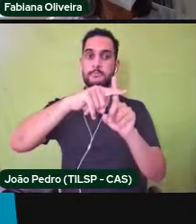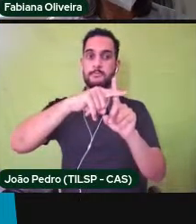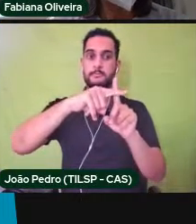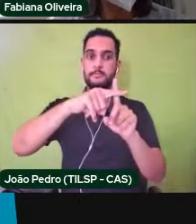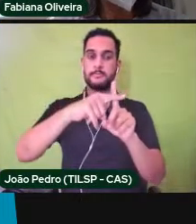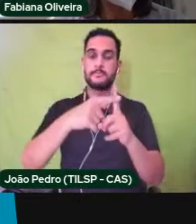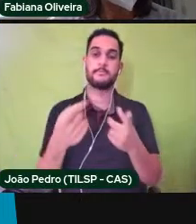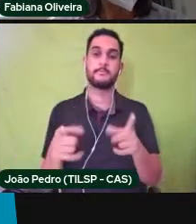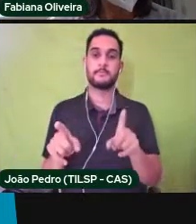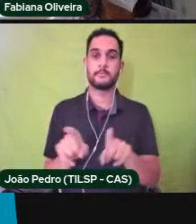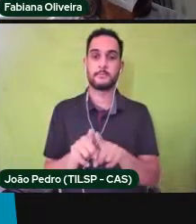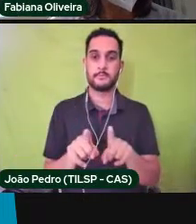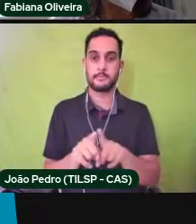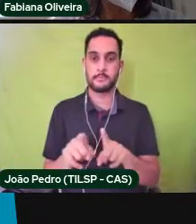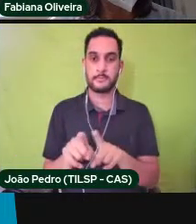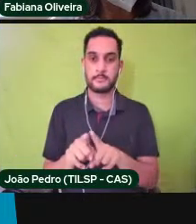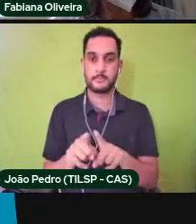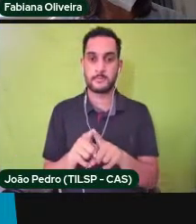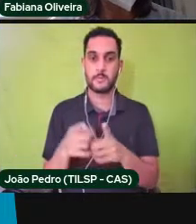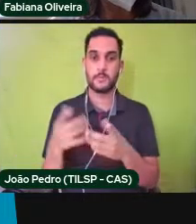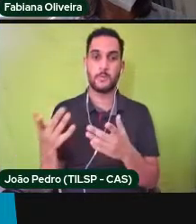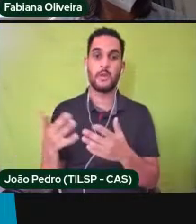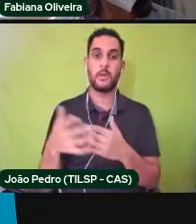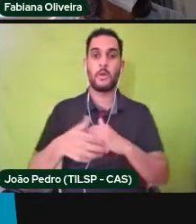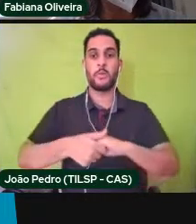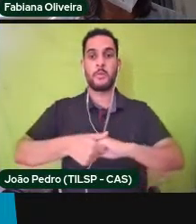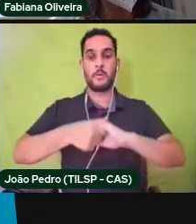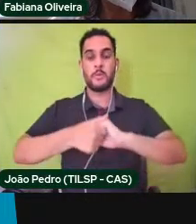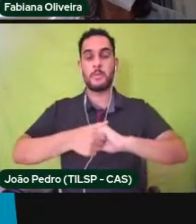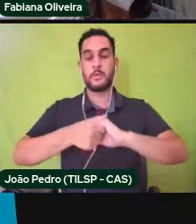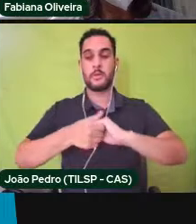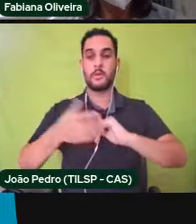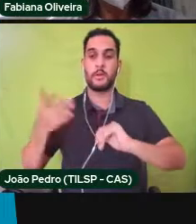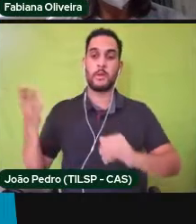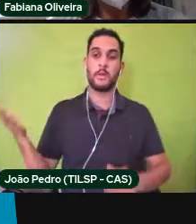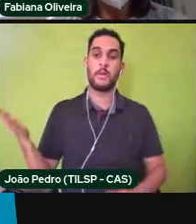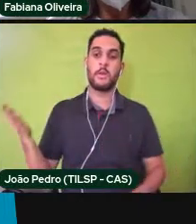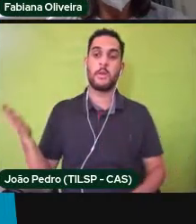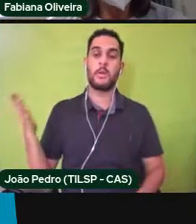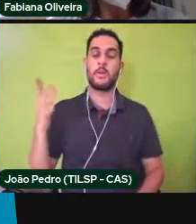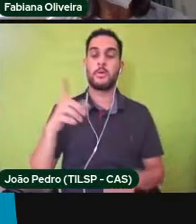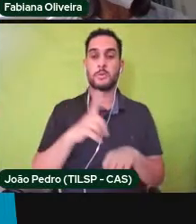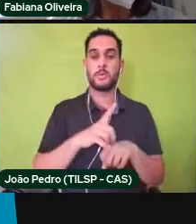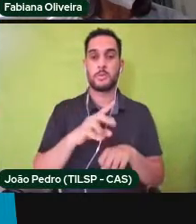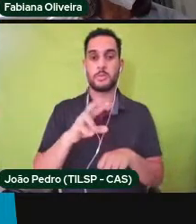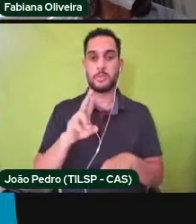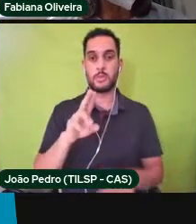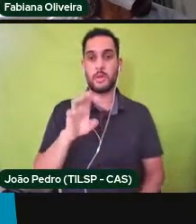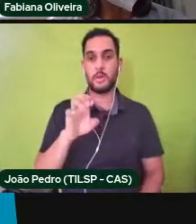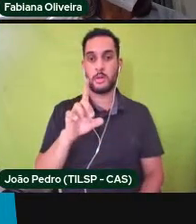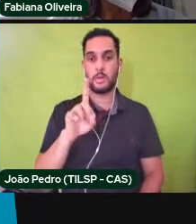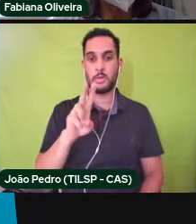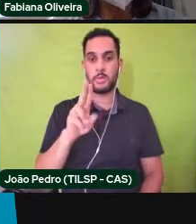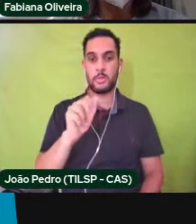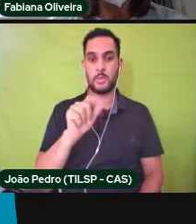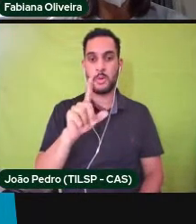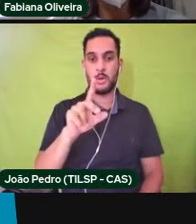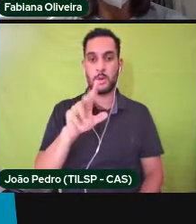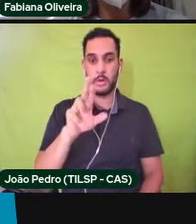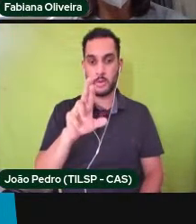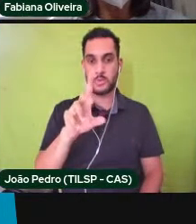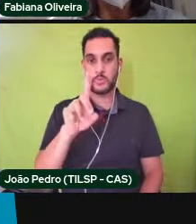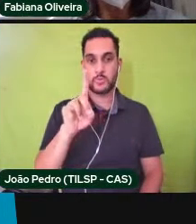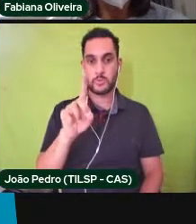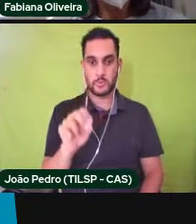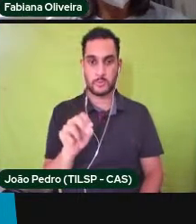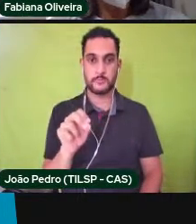ilustre representante, Eduardo Mesquita, doutor Eduardo Mesquita, e a mãe que nos representa do Estado do Paraná.